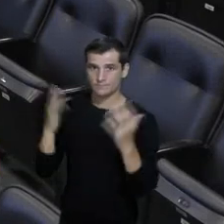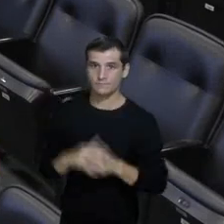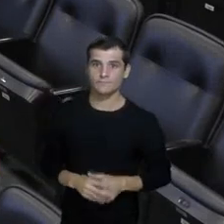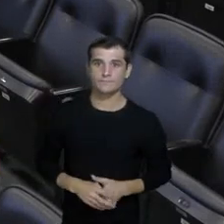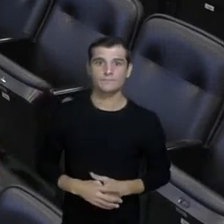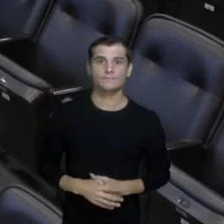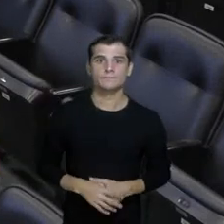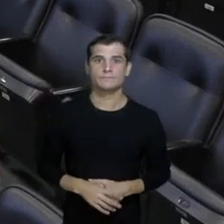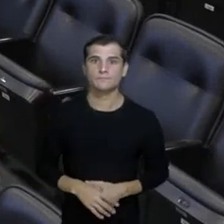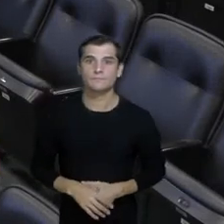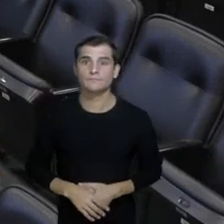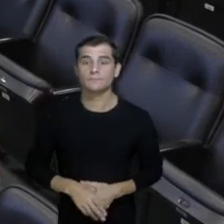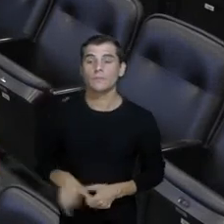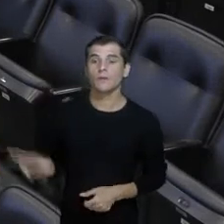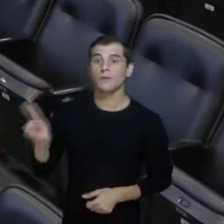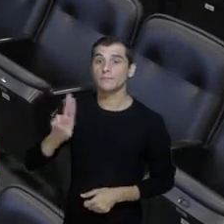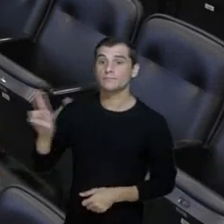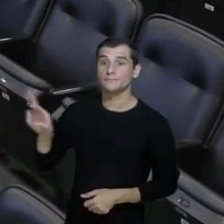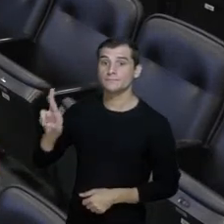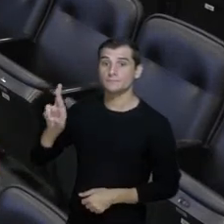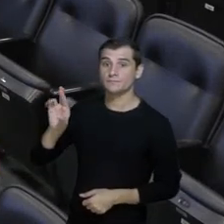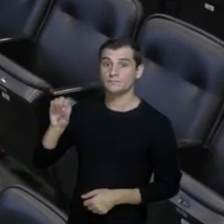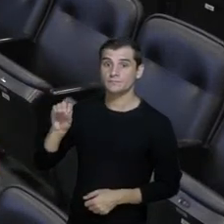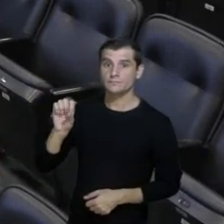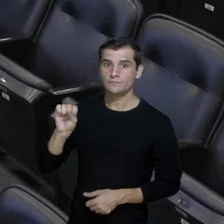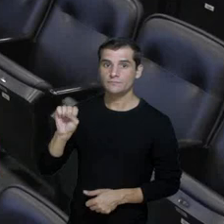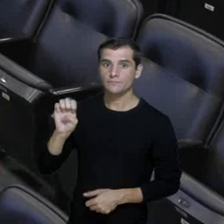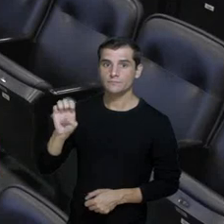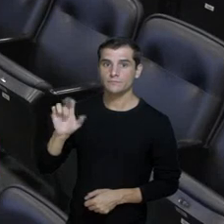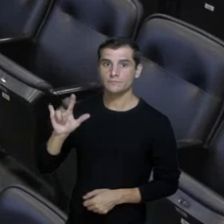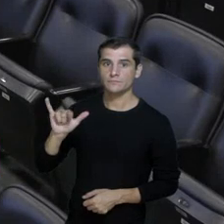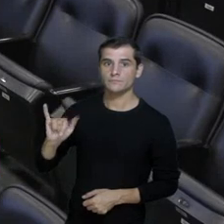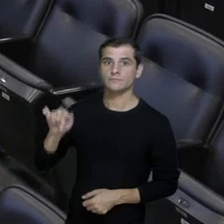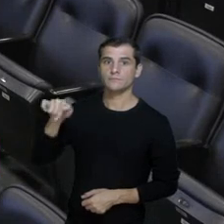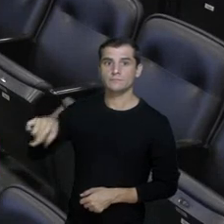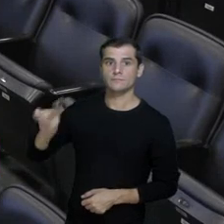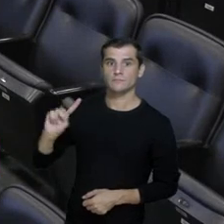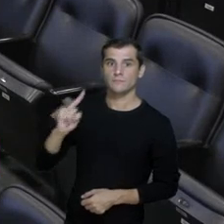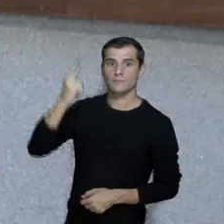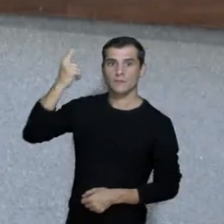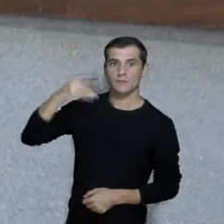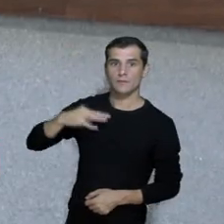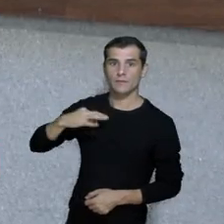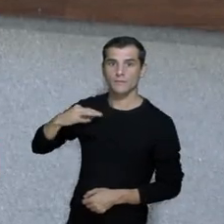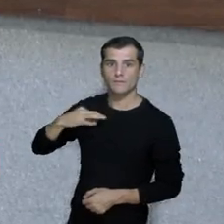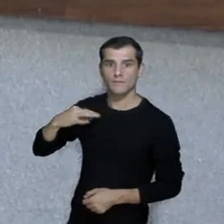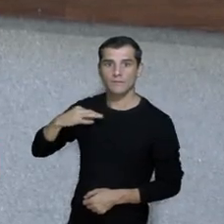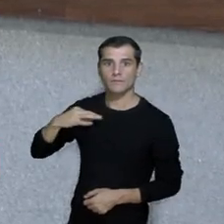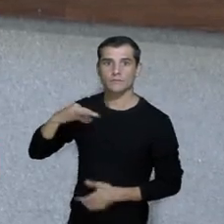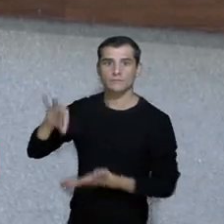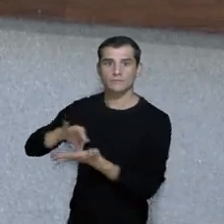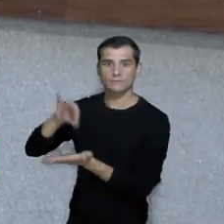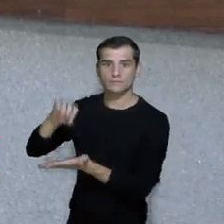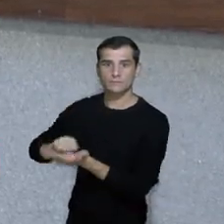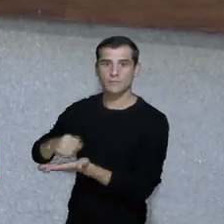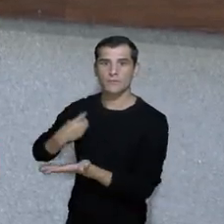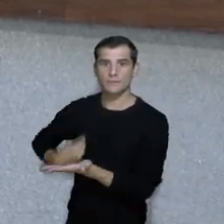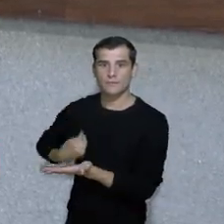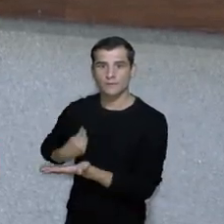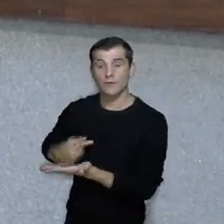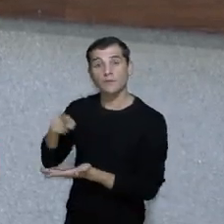eu sou Roselie fabrin eh eu sou primeiro voluntária pessoa física né Tá inscrita assim na nesse Mas eu também